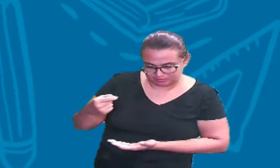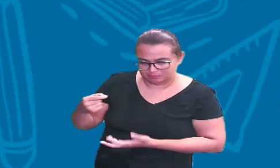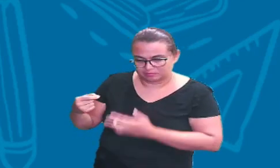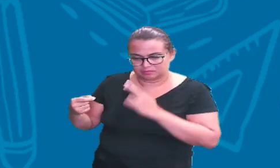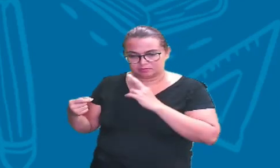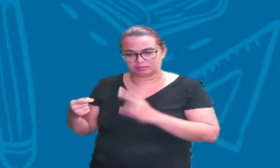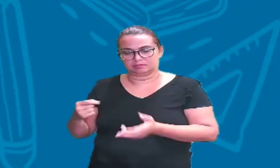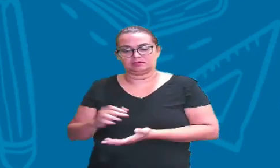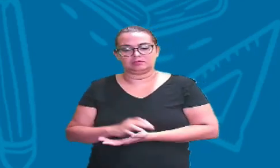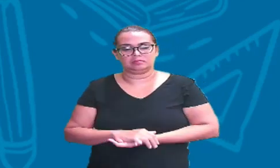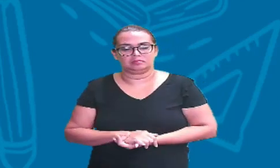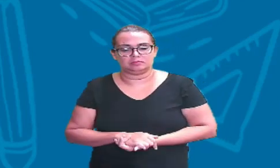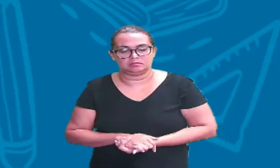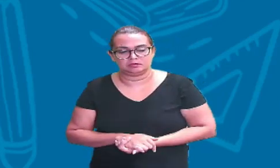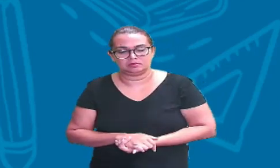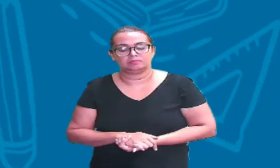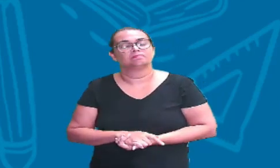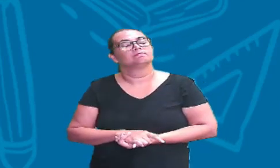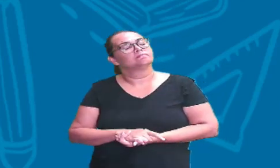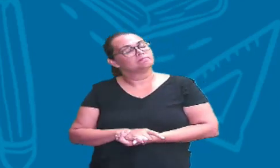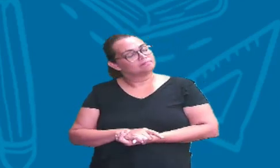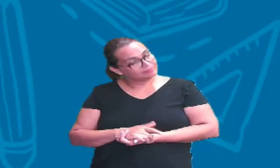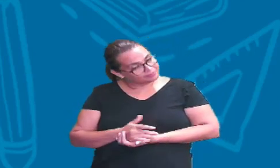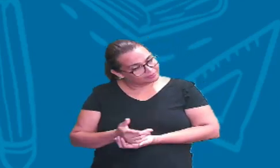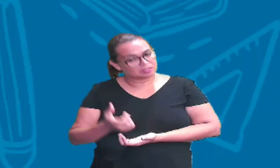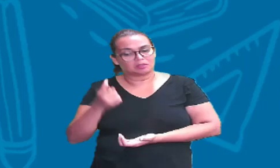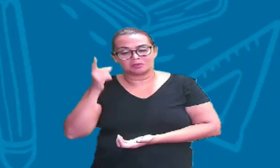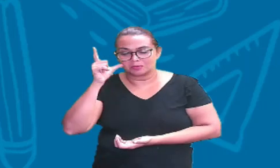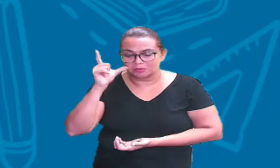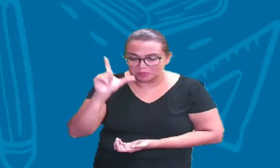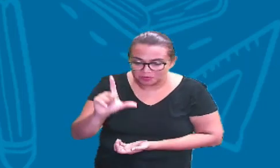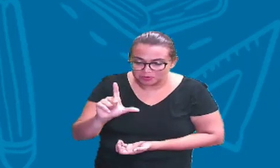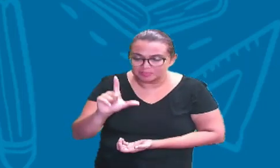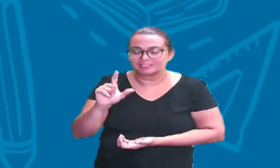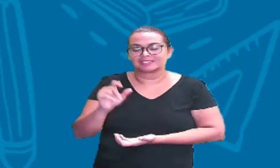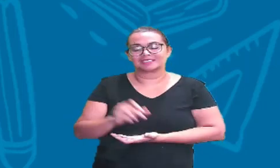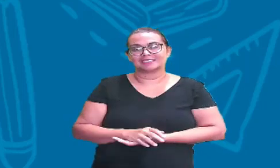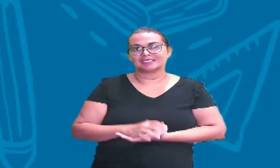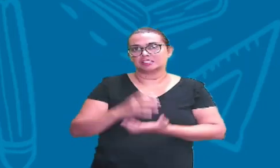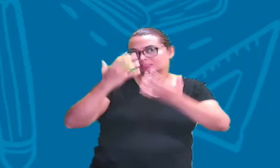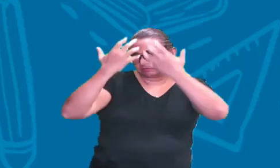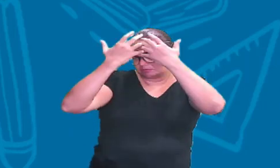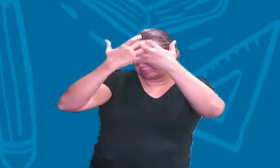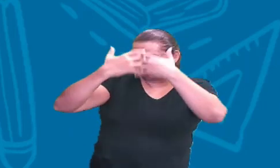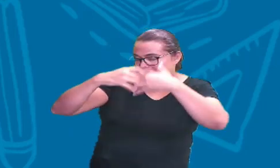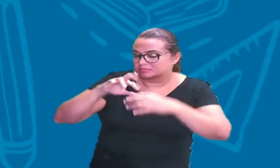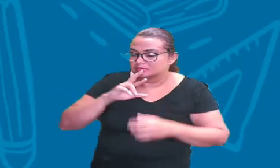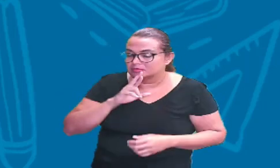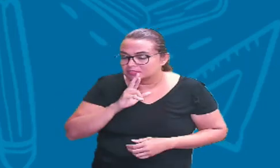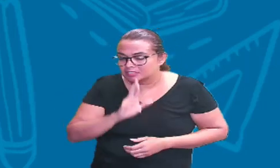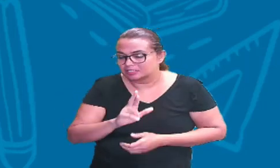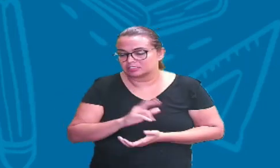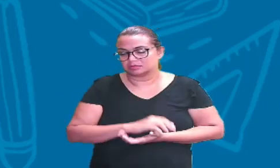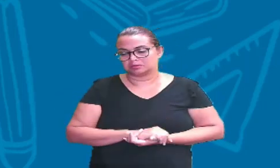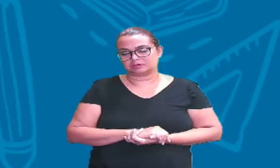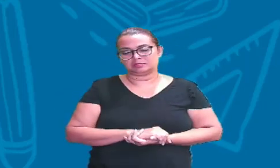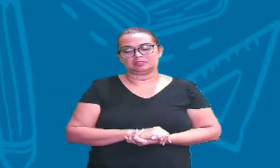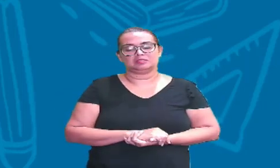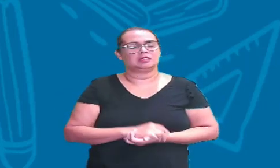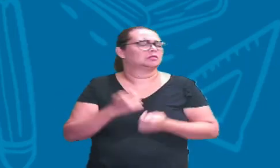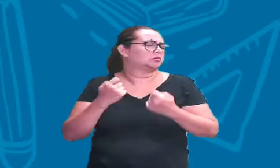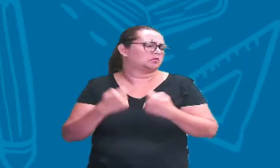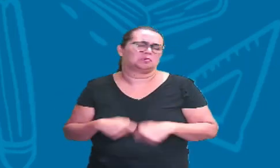120. Então, conseguimos mais uma vez resolver aqui, ó,